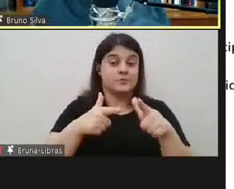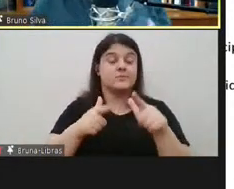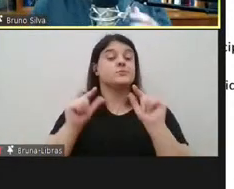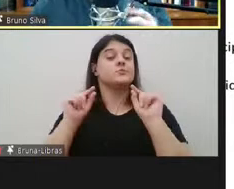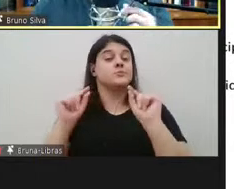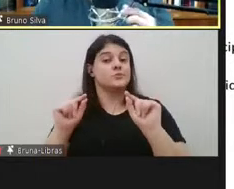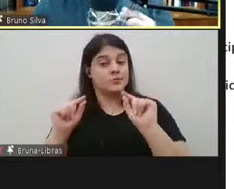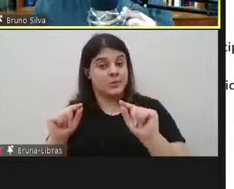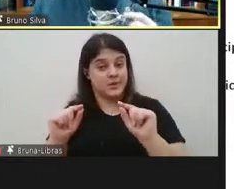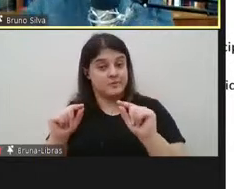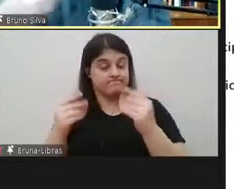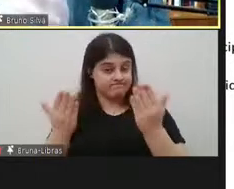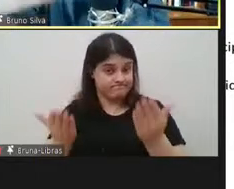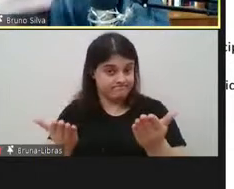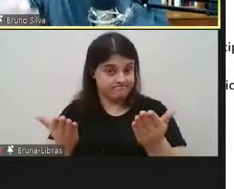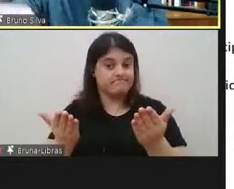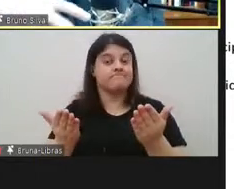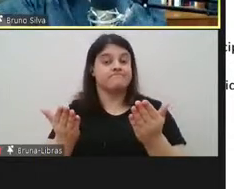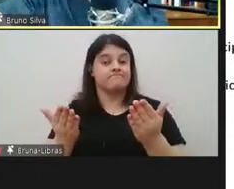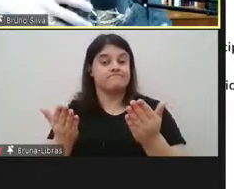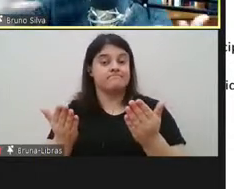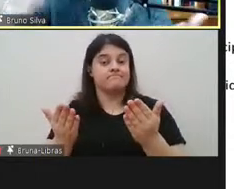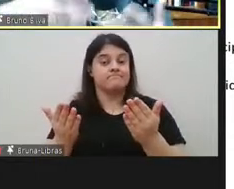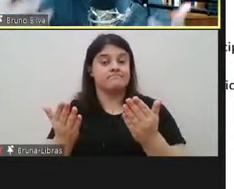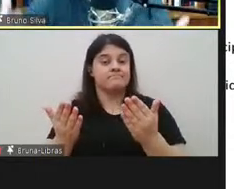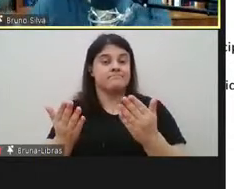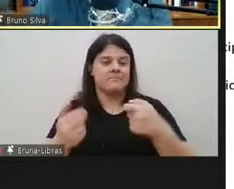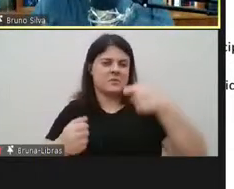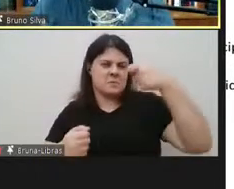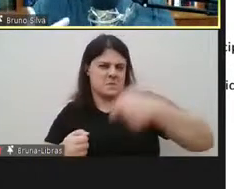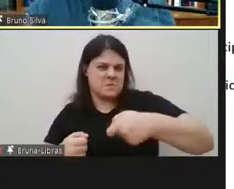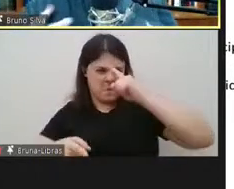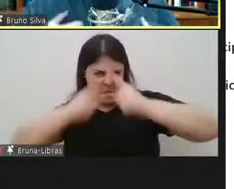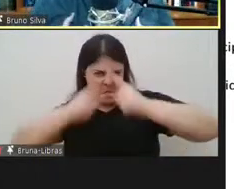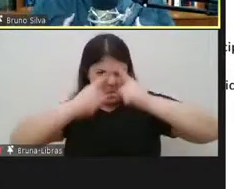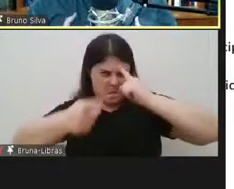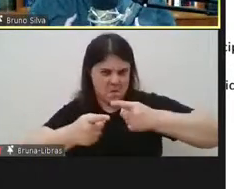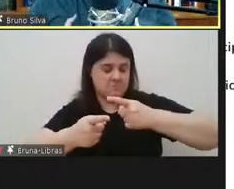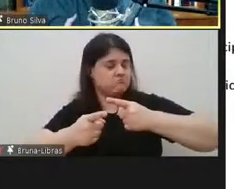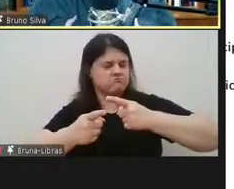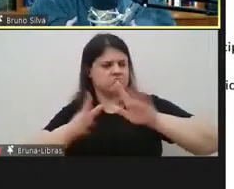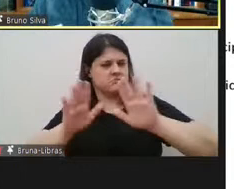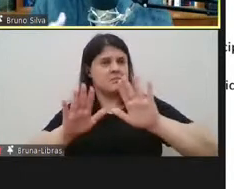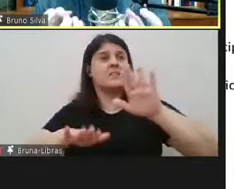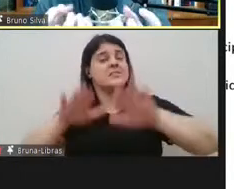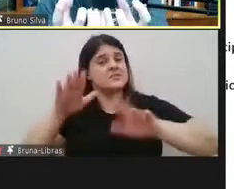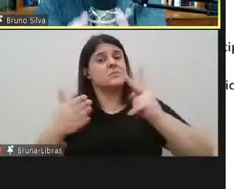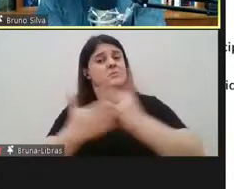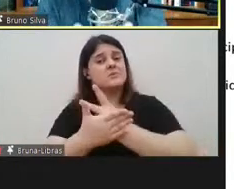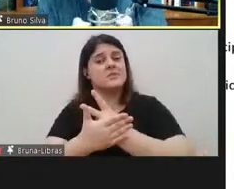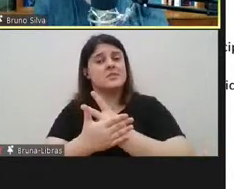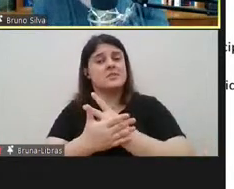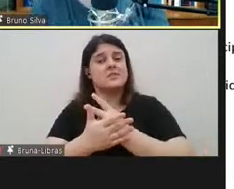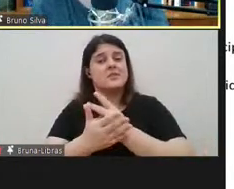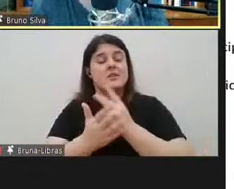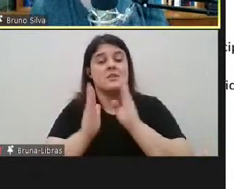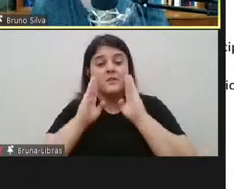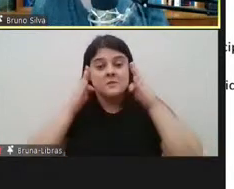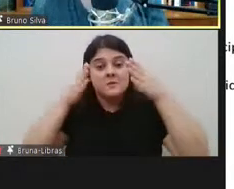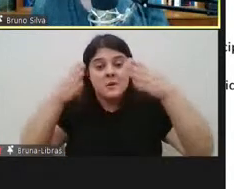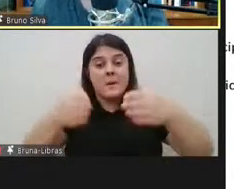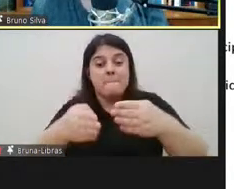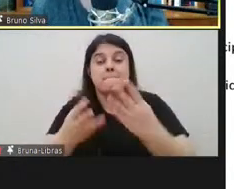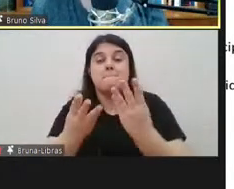justamente vamos dizer assim você dizendo essa mídia autoritarismo é isso que tá falando mas isso pode gerar inevitavelmente algum tipo de concentração